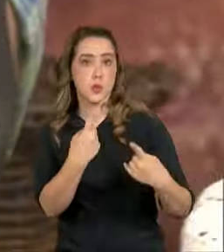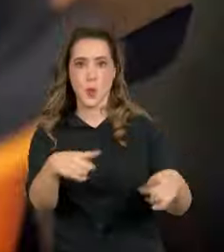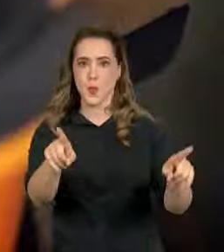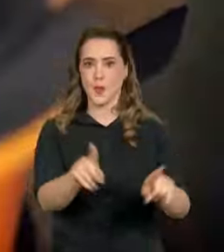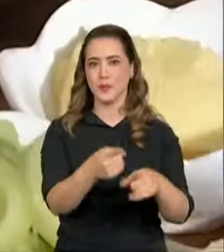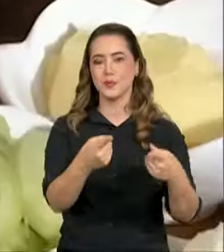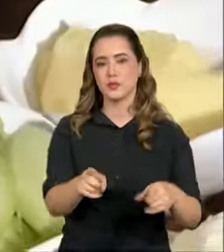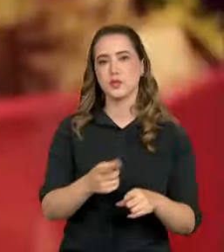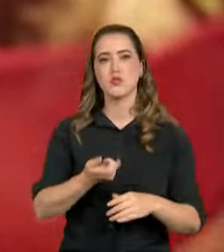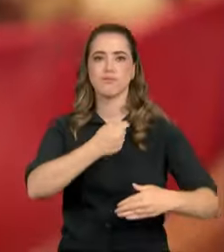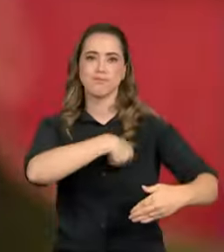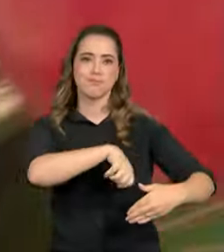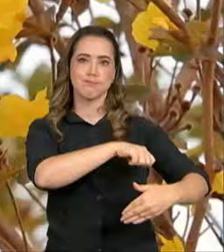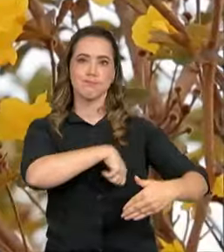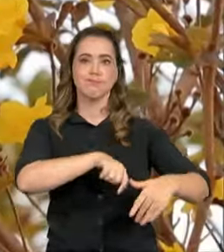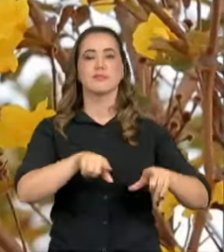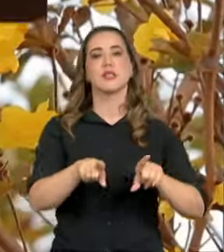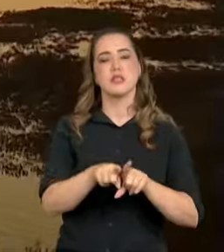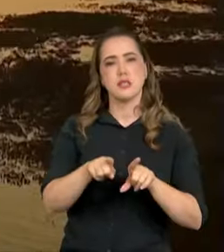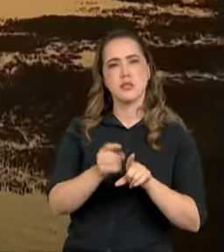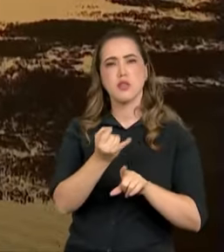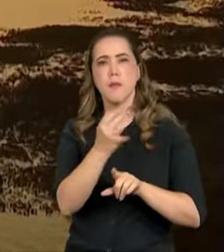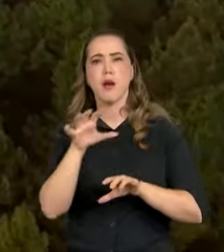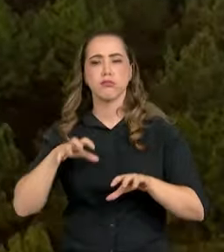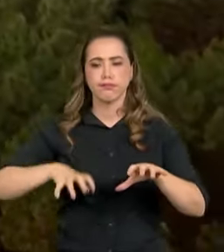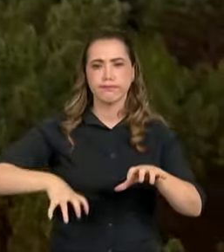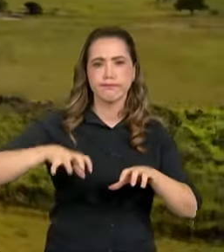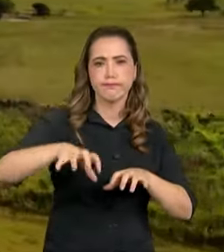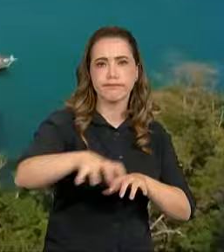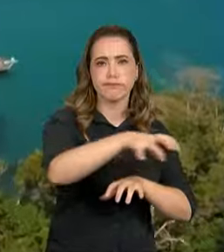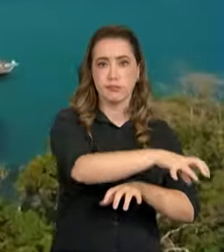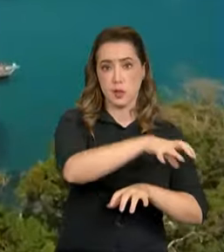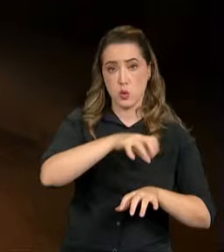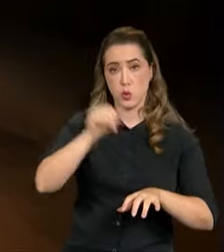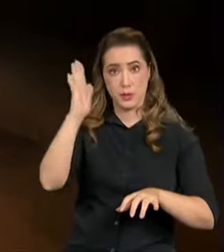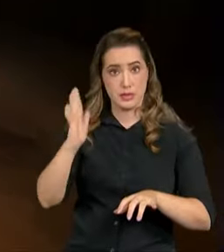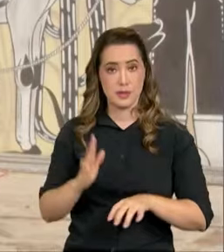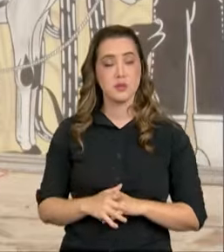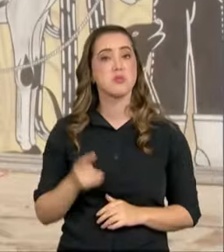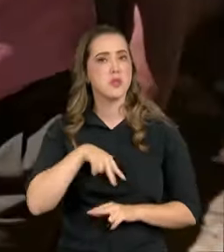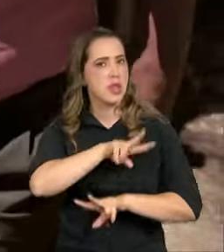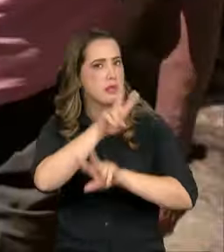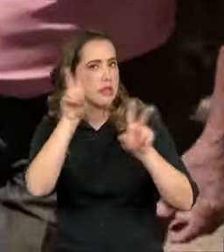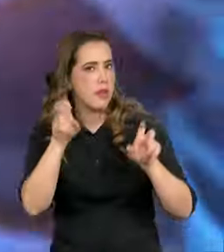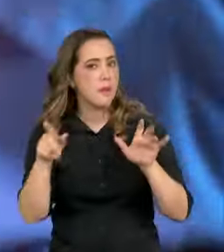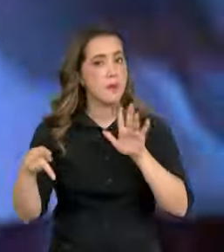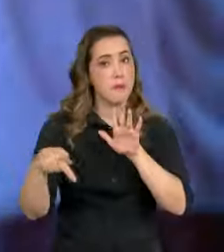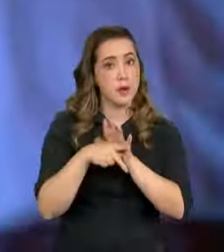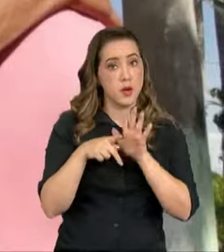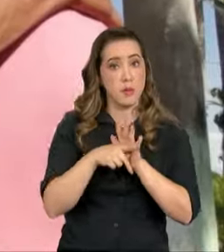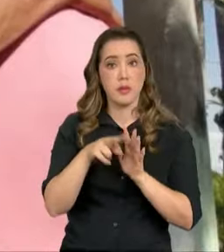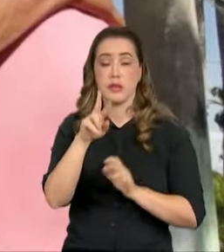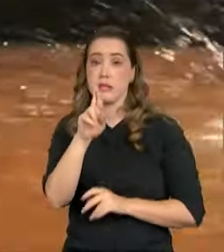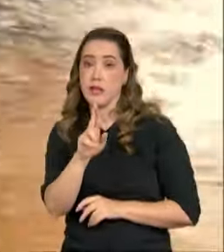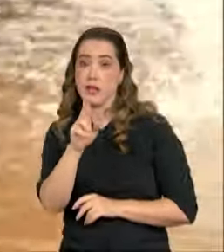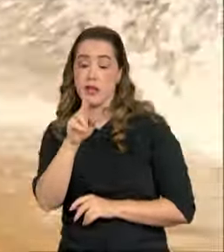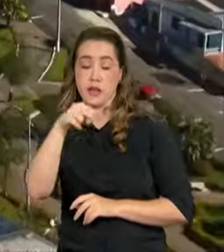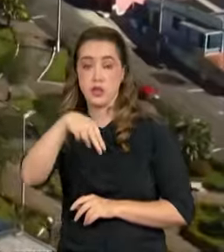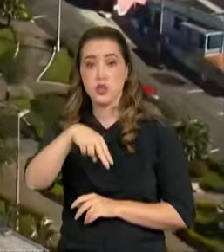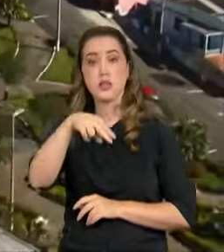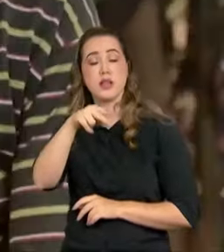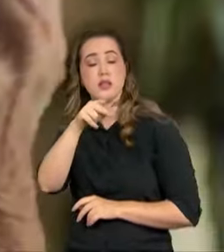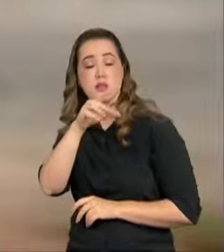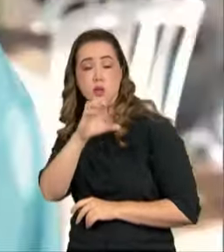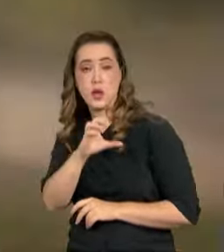música, culinária e os biomas brasileiros. Conteúdos da Rede Nacional de Comunicação